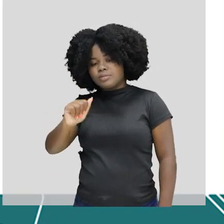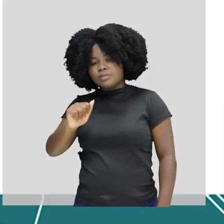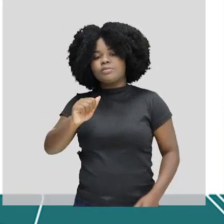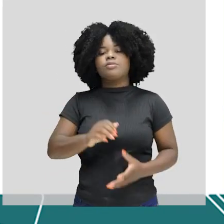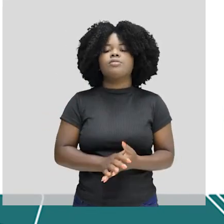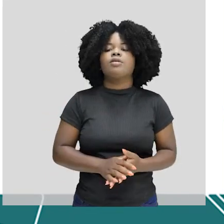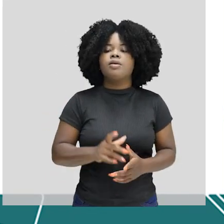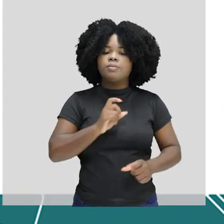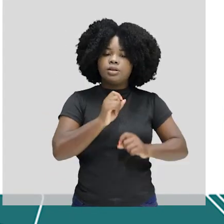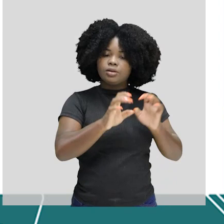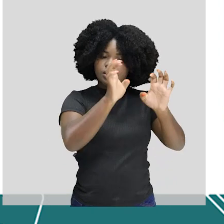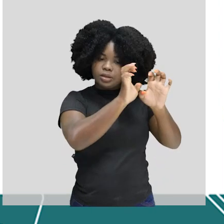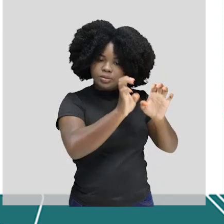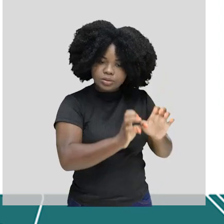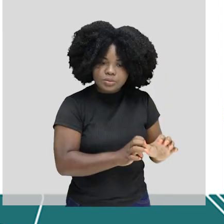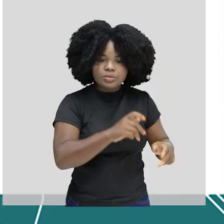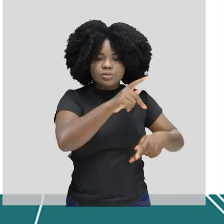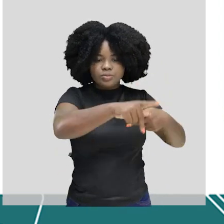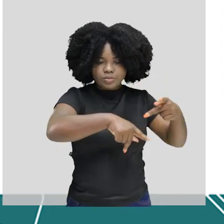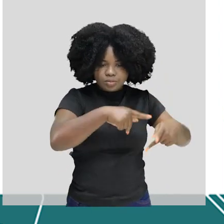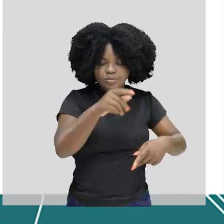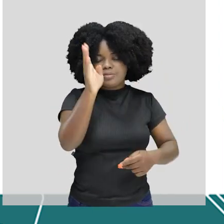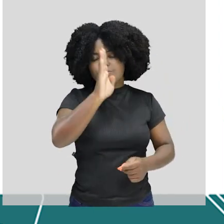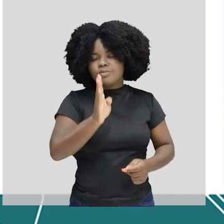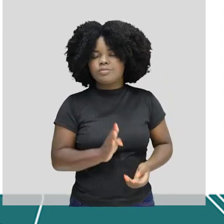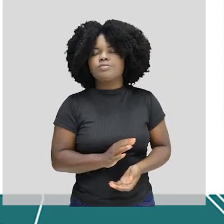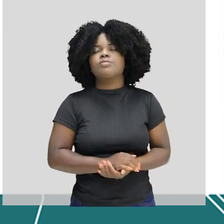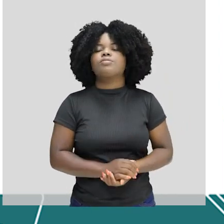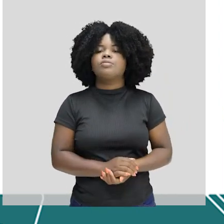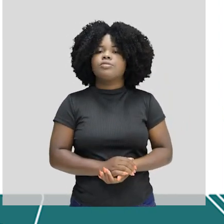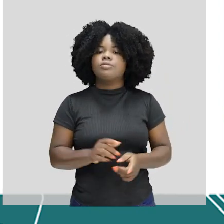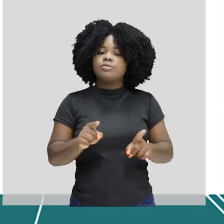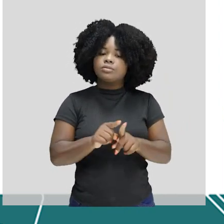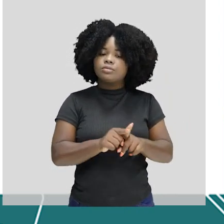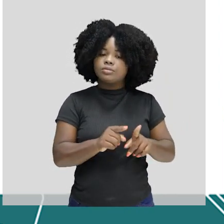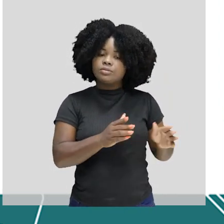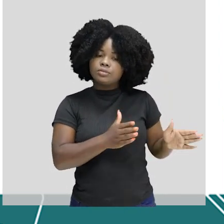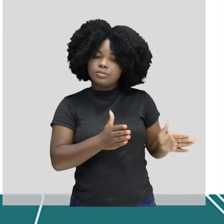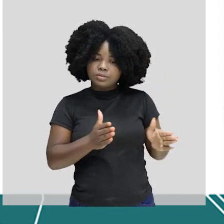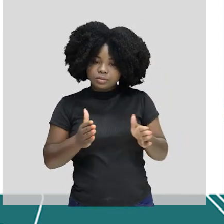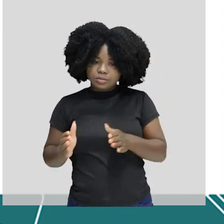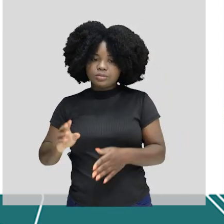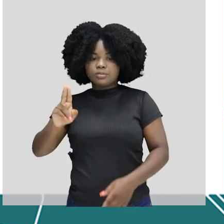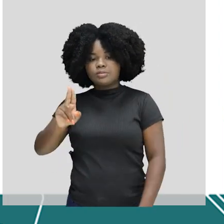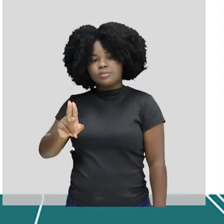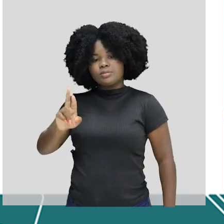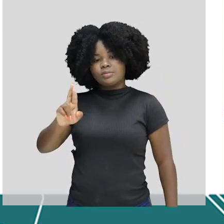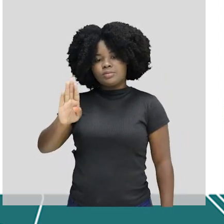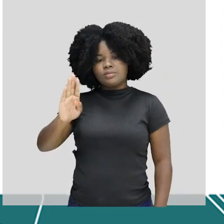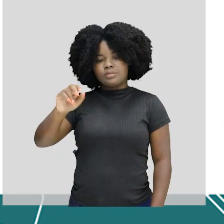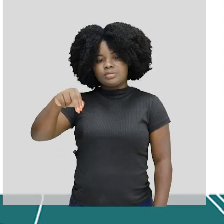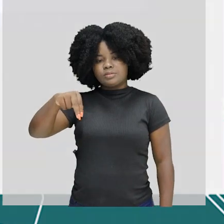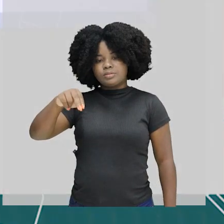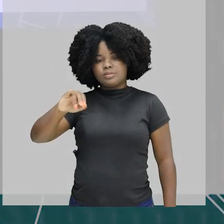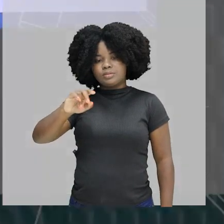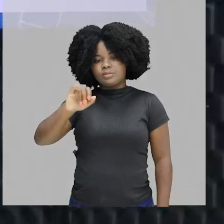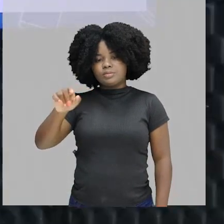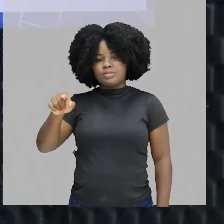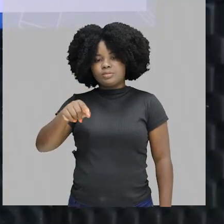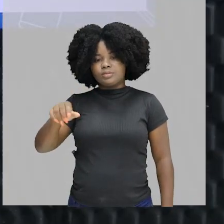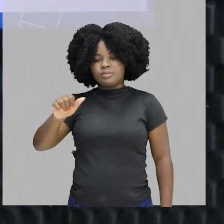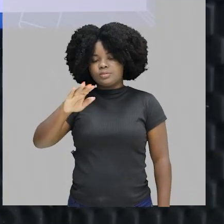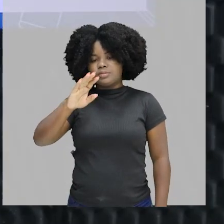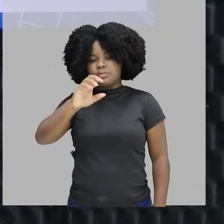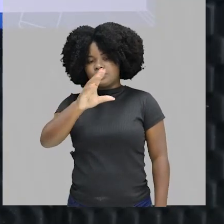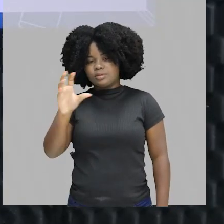claro, para o nosso processo de urbanização. Tá? Quando hoje nós falamos sobre o Brasil, nós sabemos que o Brasil é um país